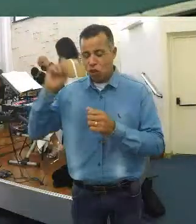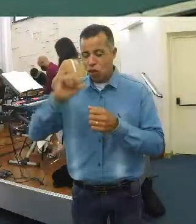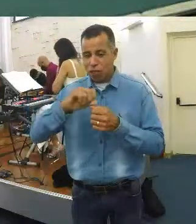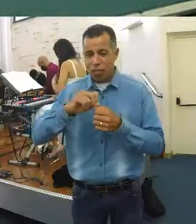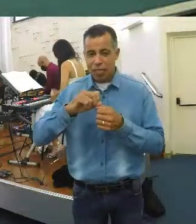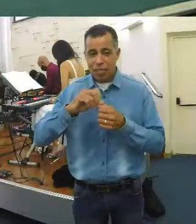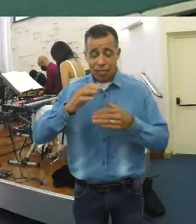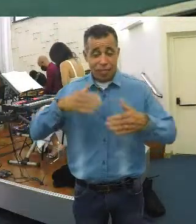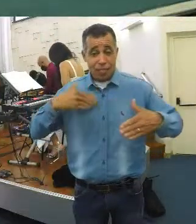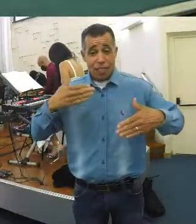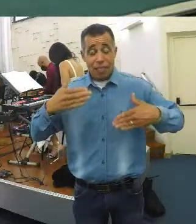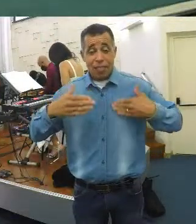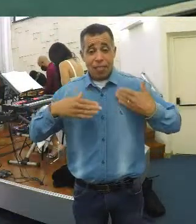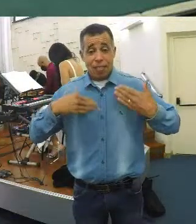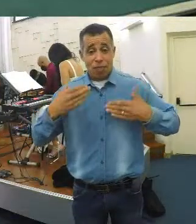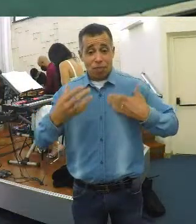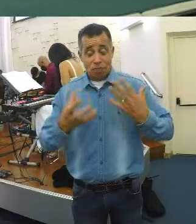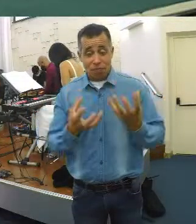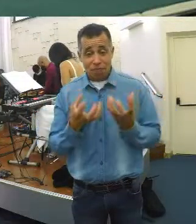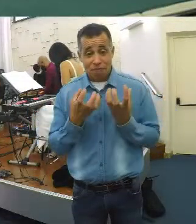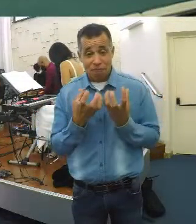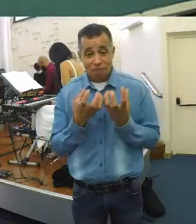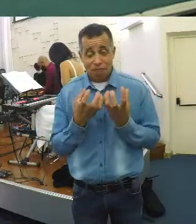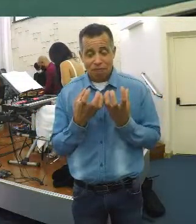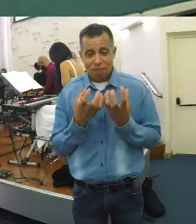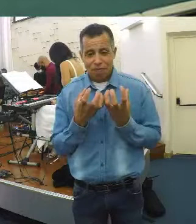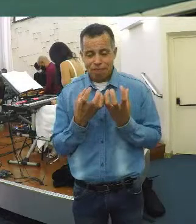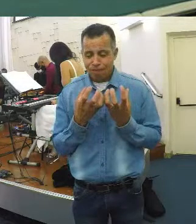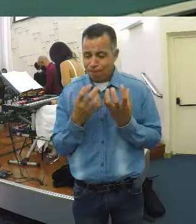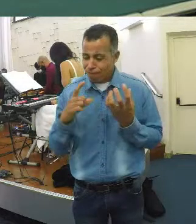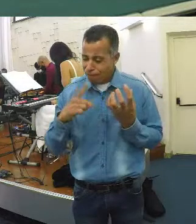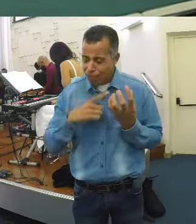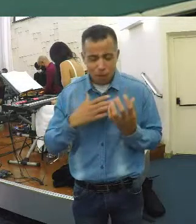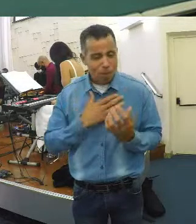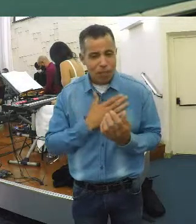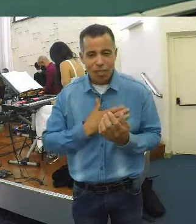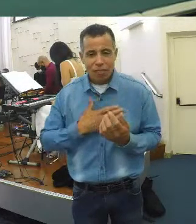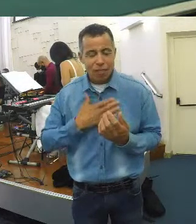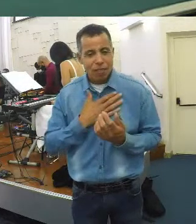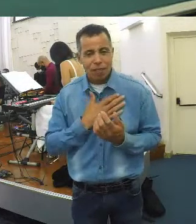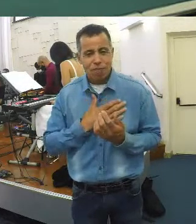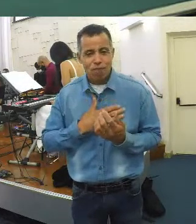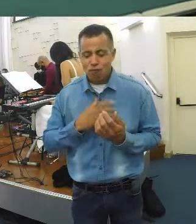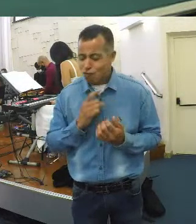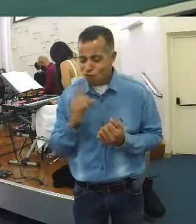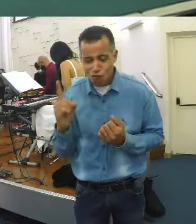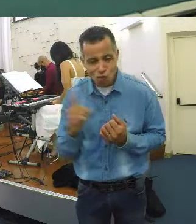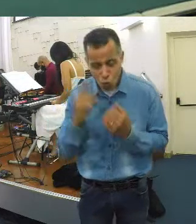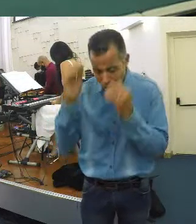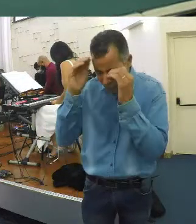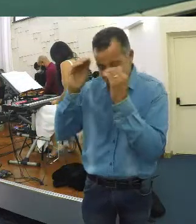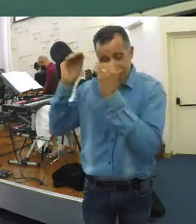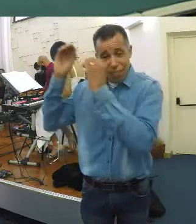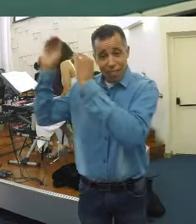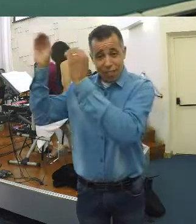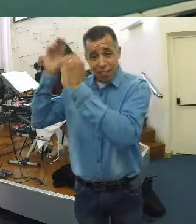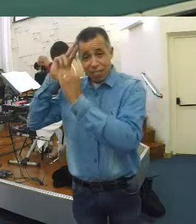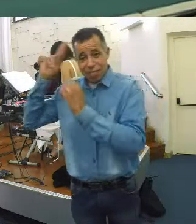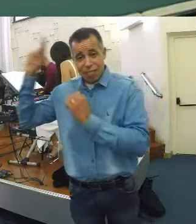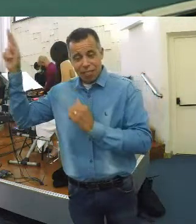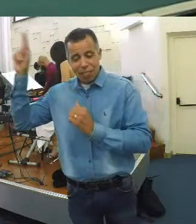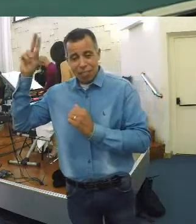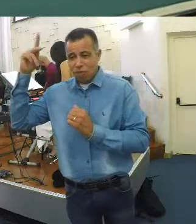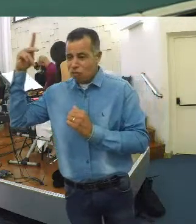alegrar e nele queremos nos regozijar. Nós somos muito gratos ao Senhor pelo Teu